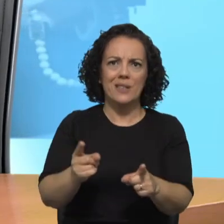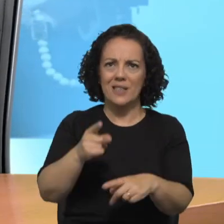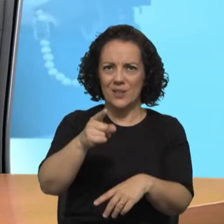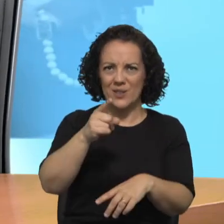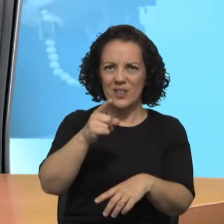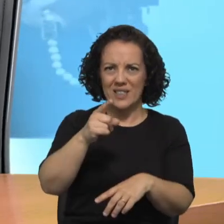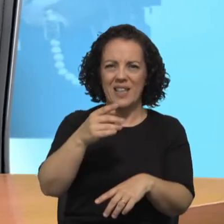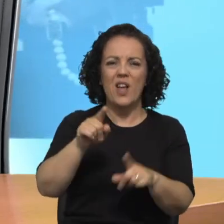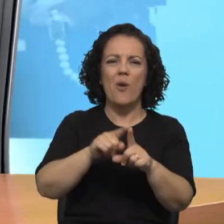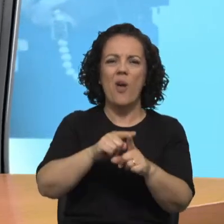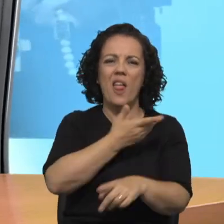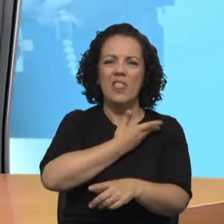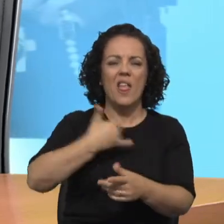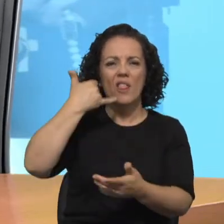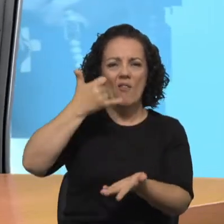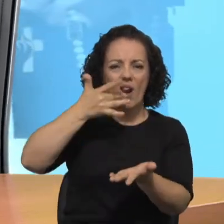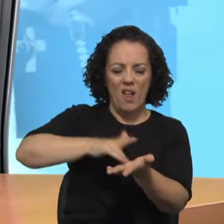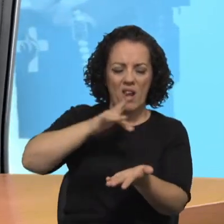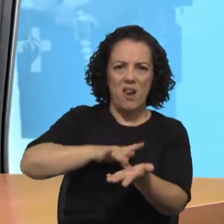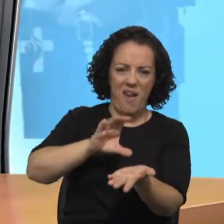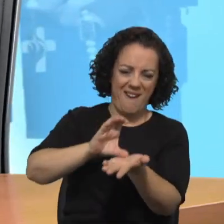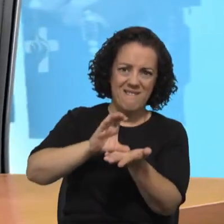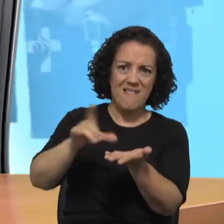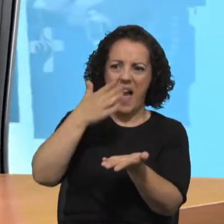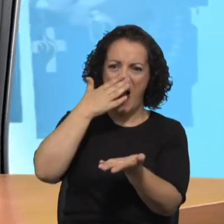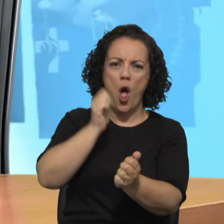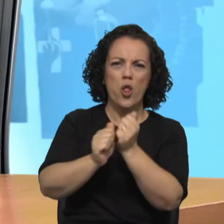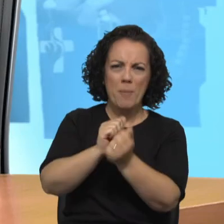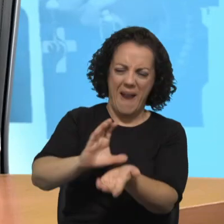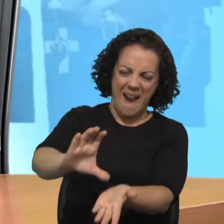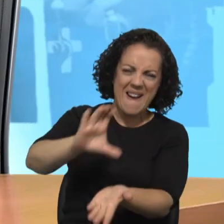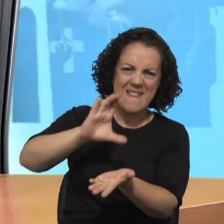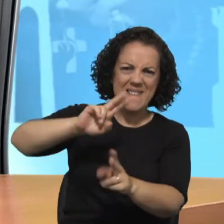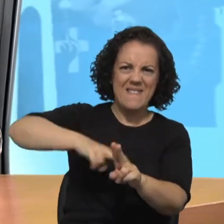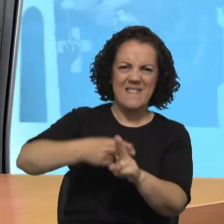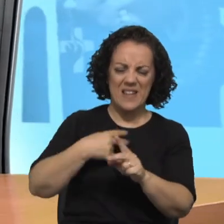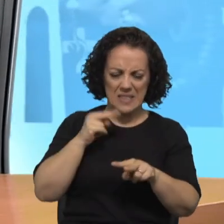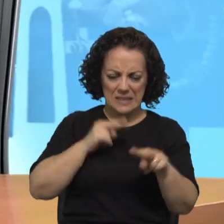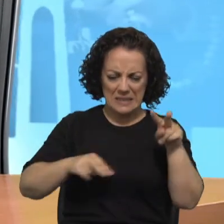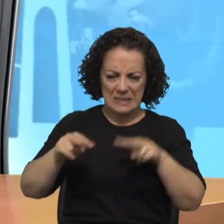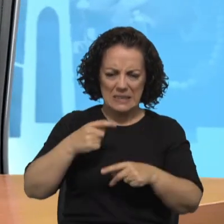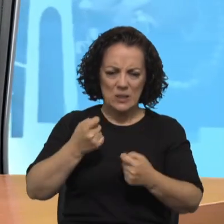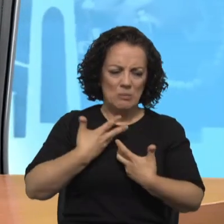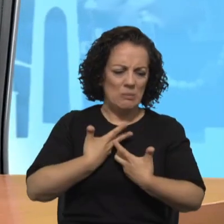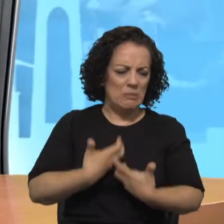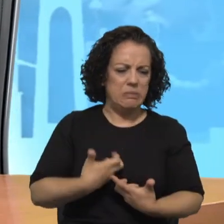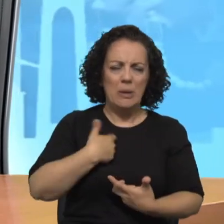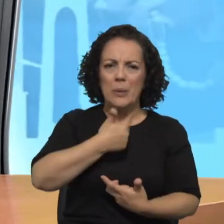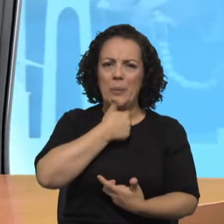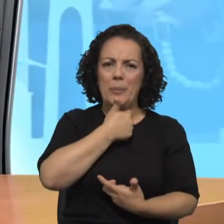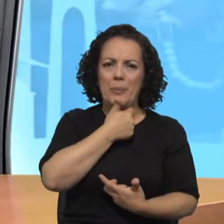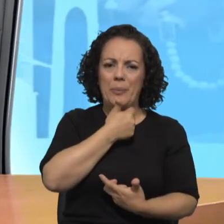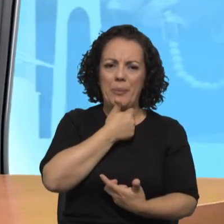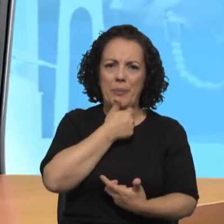as listas telefónicas antigas, e 2 listas de documentação. Portanto, desanimei um bocadinho como é que eu haveria de fazer para